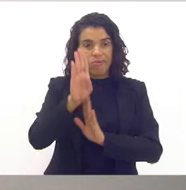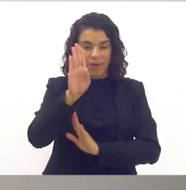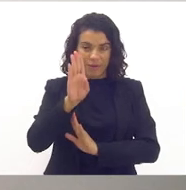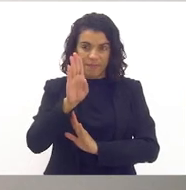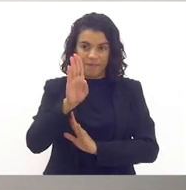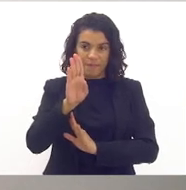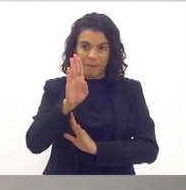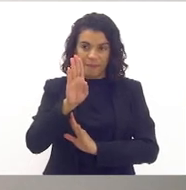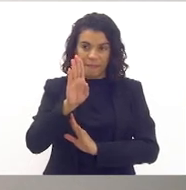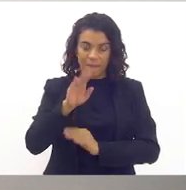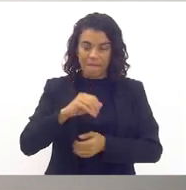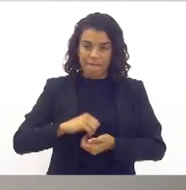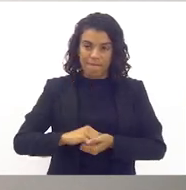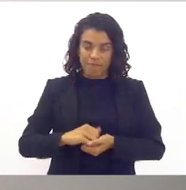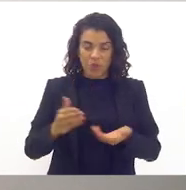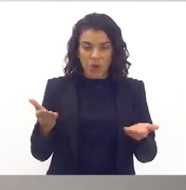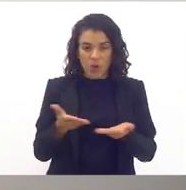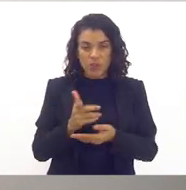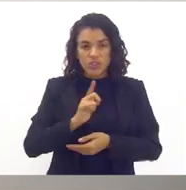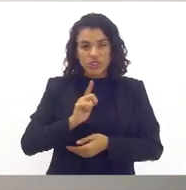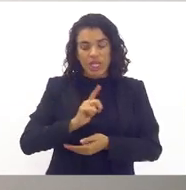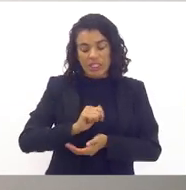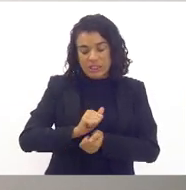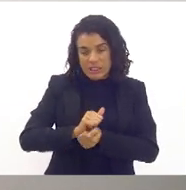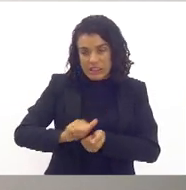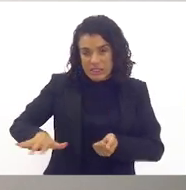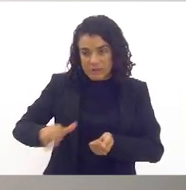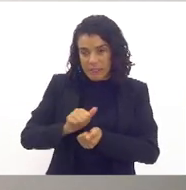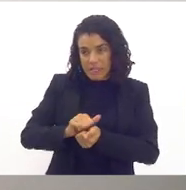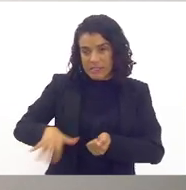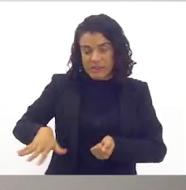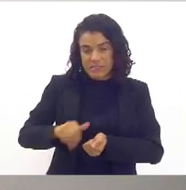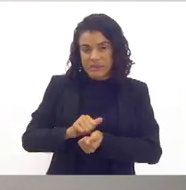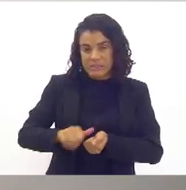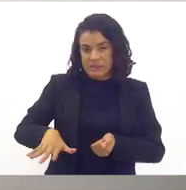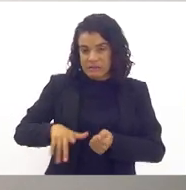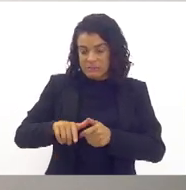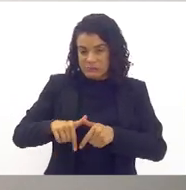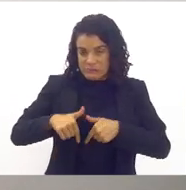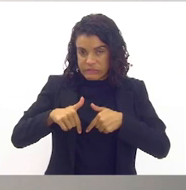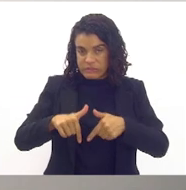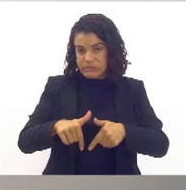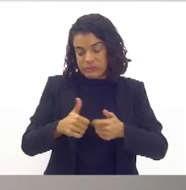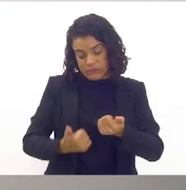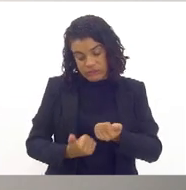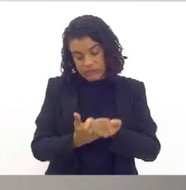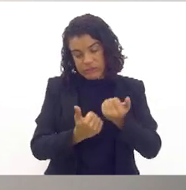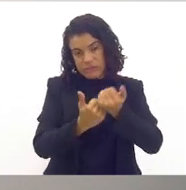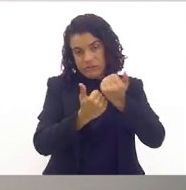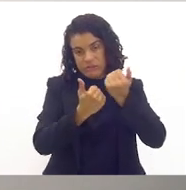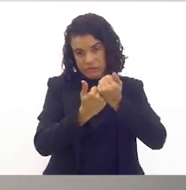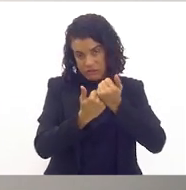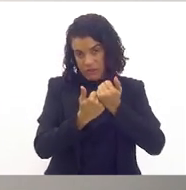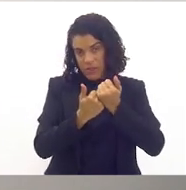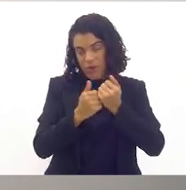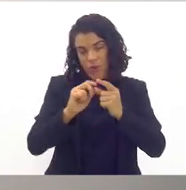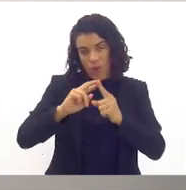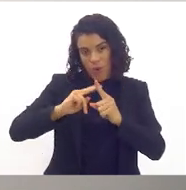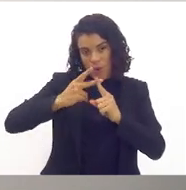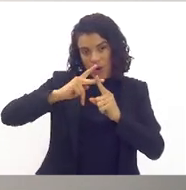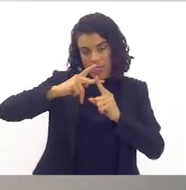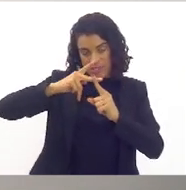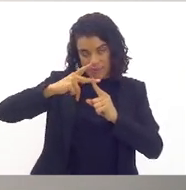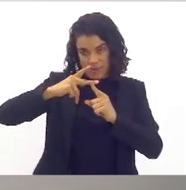acima. Hoje, a gente tem despesas empenhadas já, que contribuíam para o pensamento do índice, que ainda não foram liquidadas. Eu